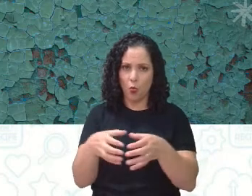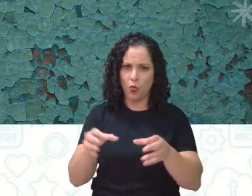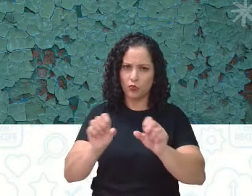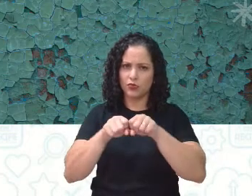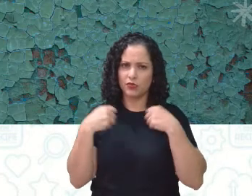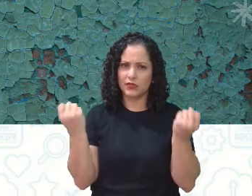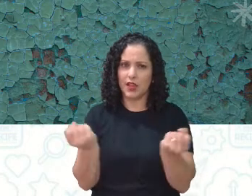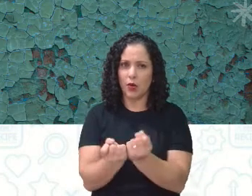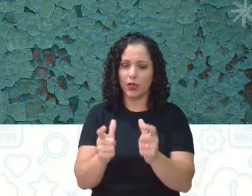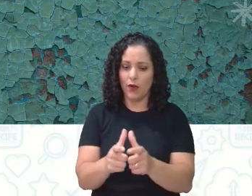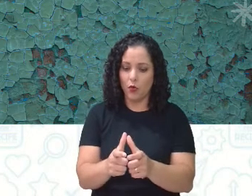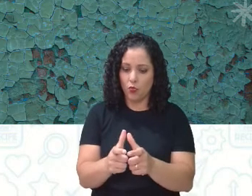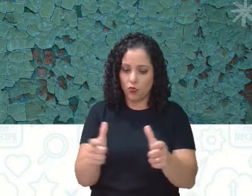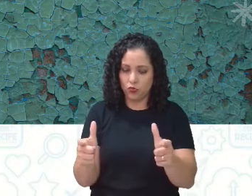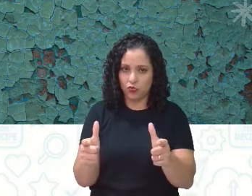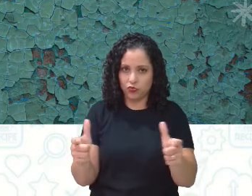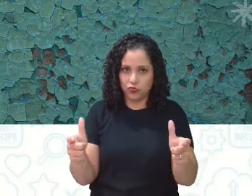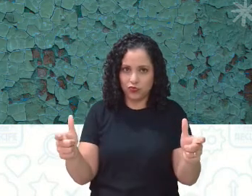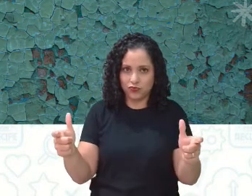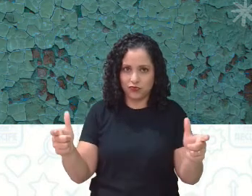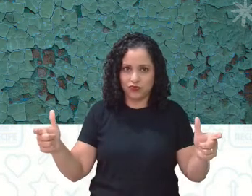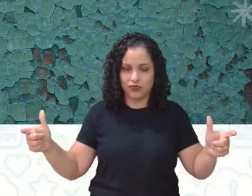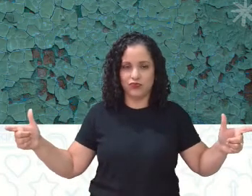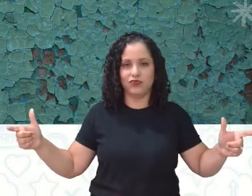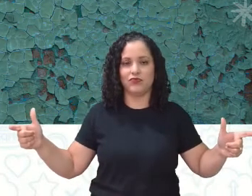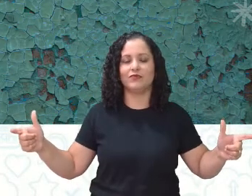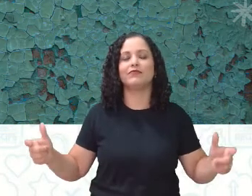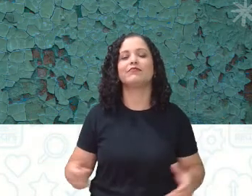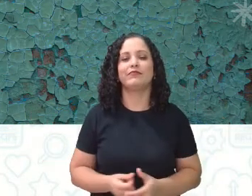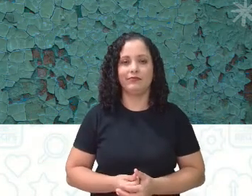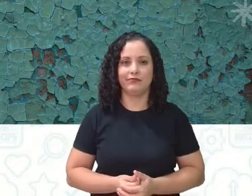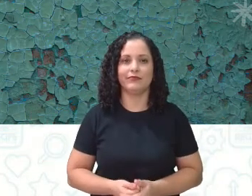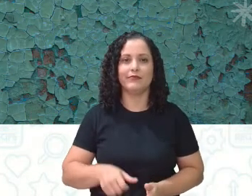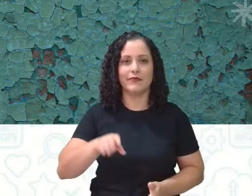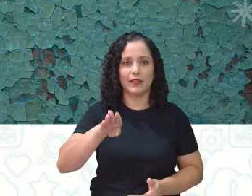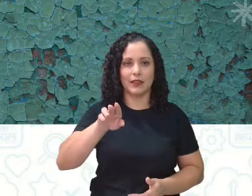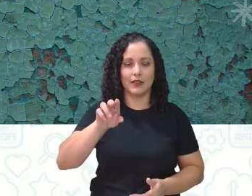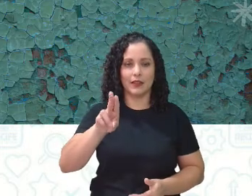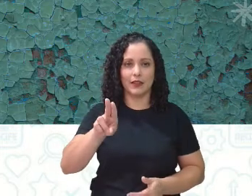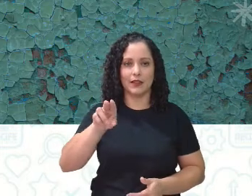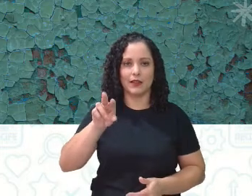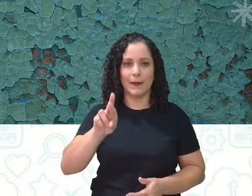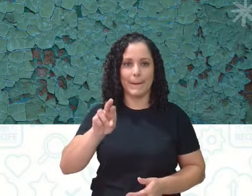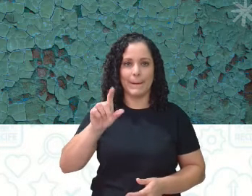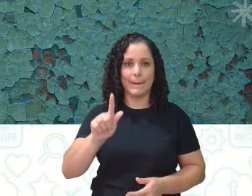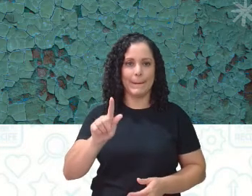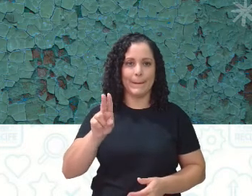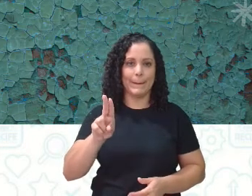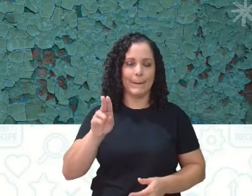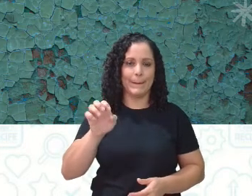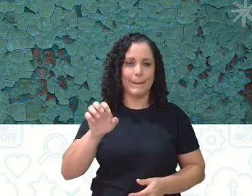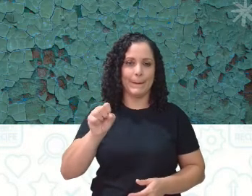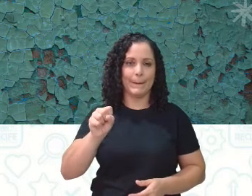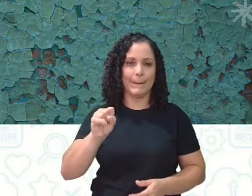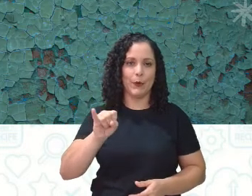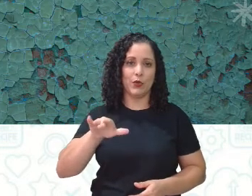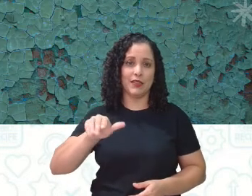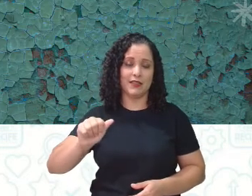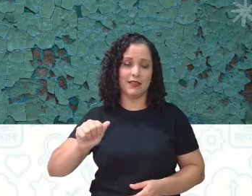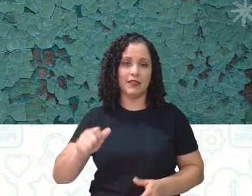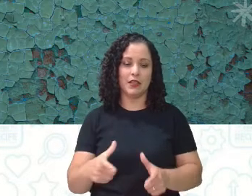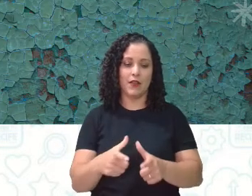nesse momento. A burguesia. Então, a burguesia era uma classe social que estava se